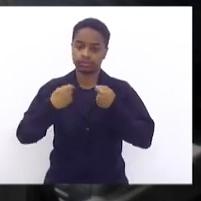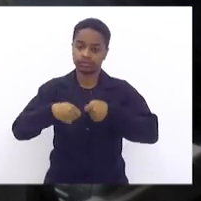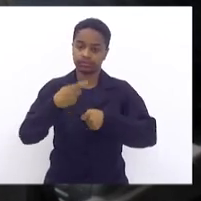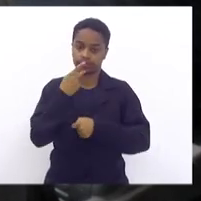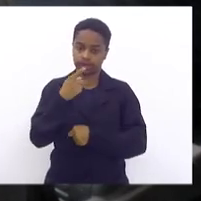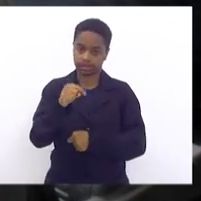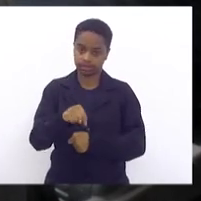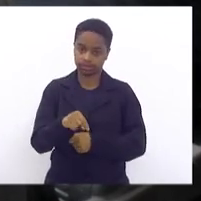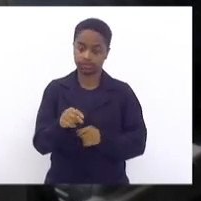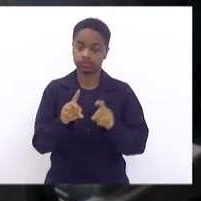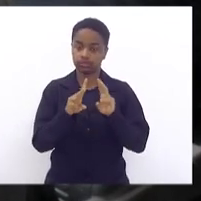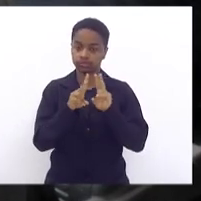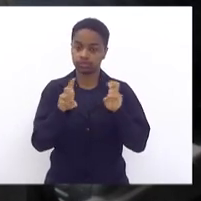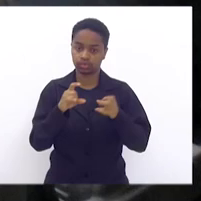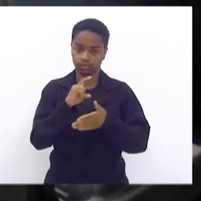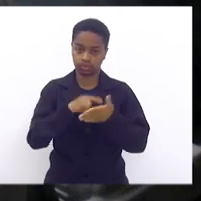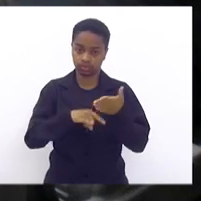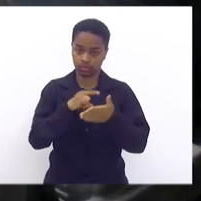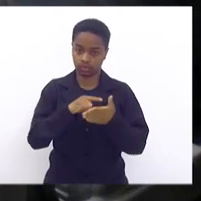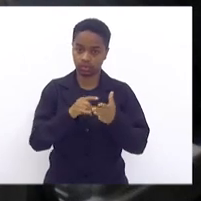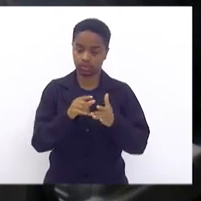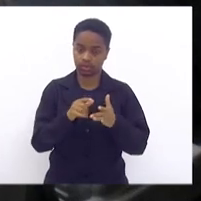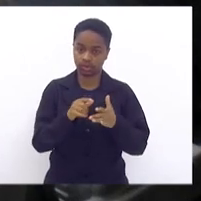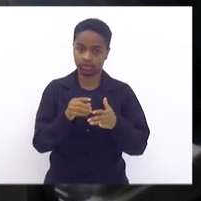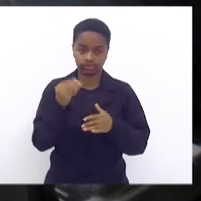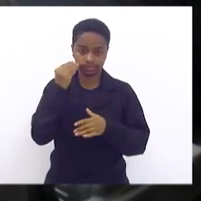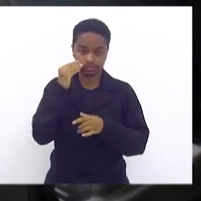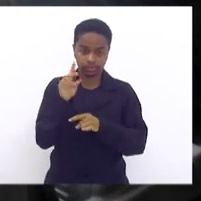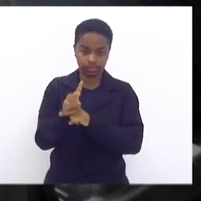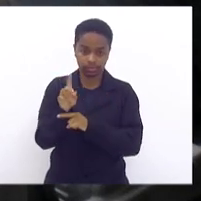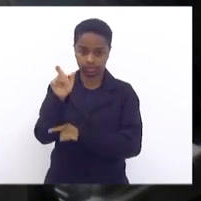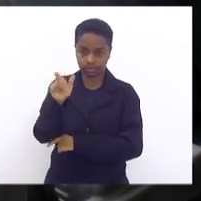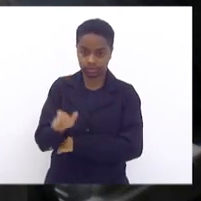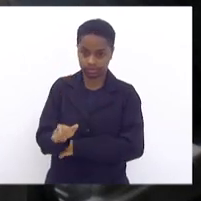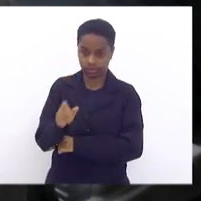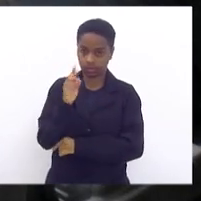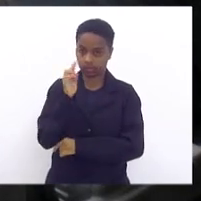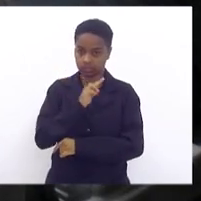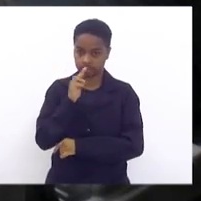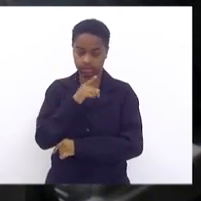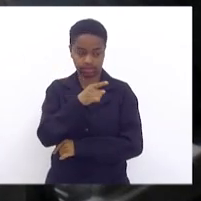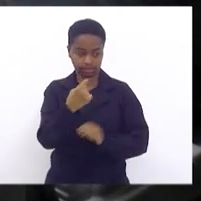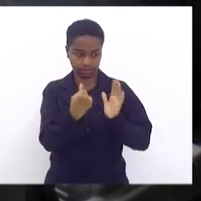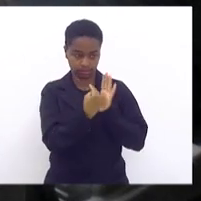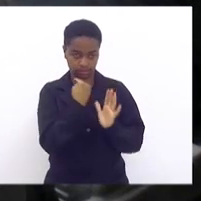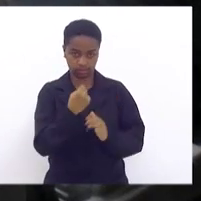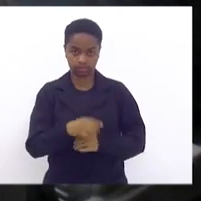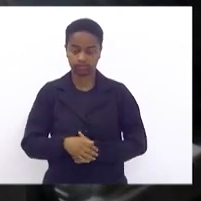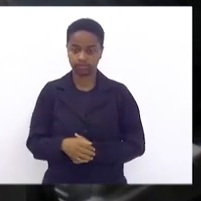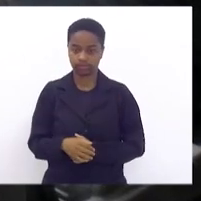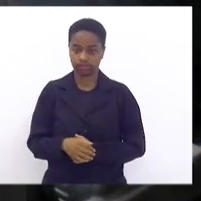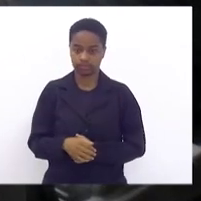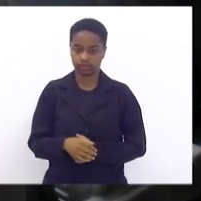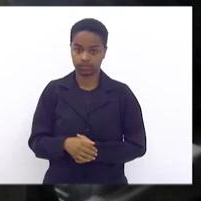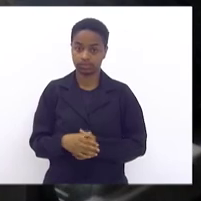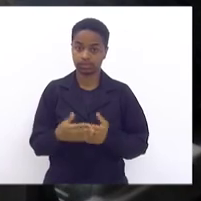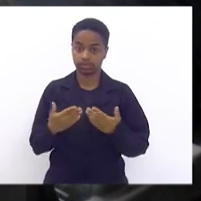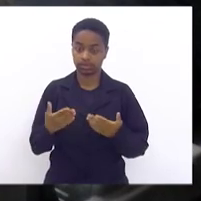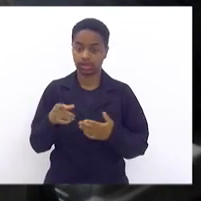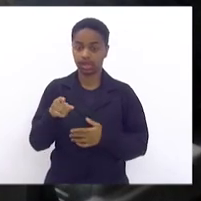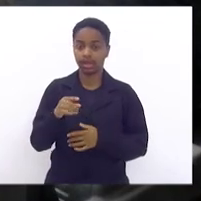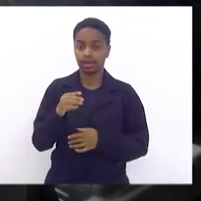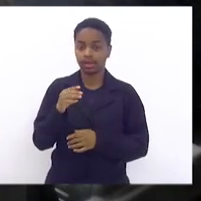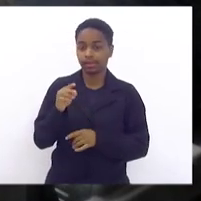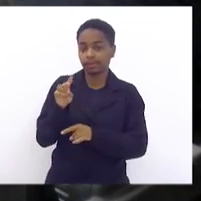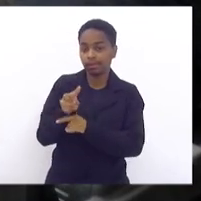Com relação às medidas protetivas de urgência que a deputada me indagou ali. As medidas protetivas de urgências